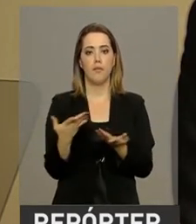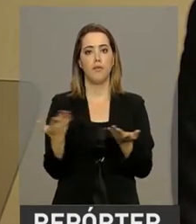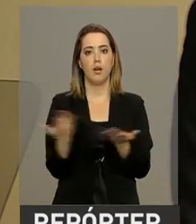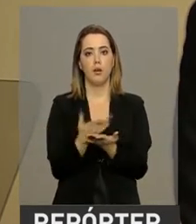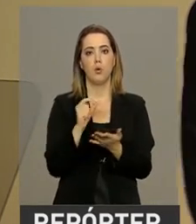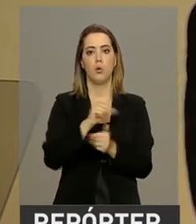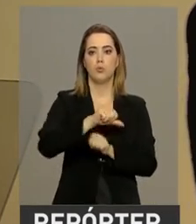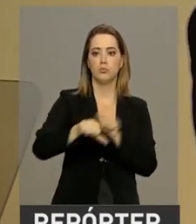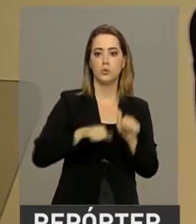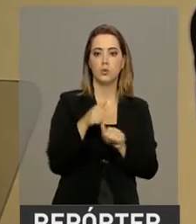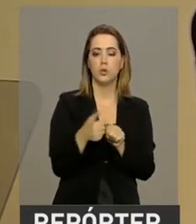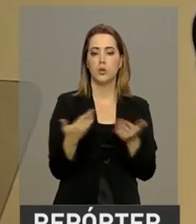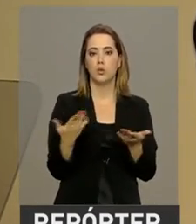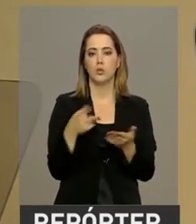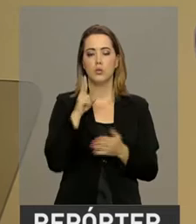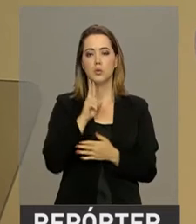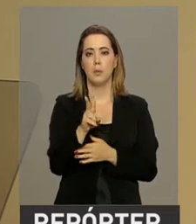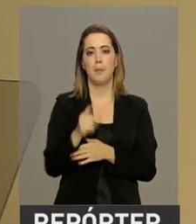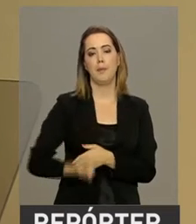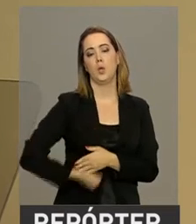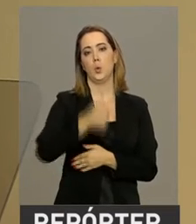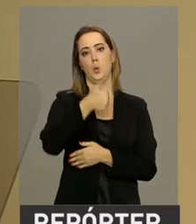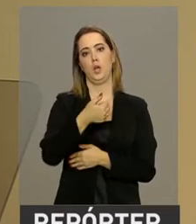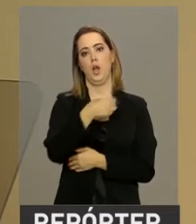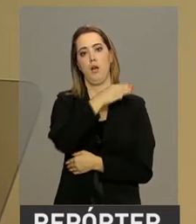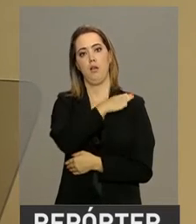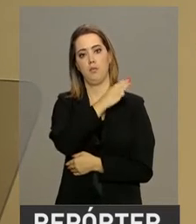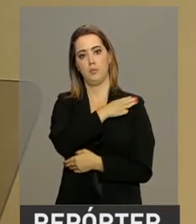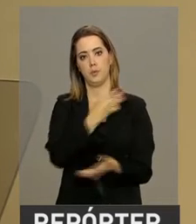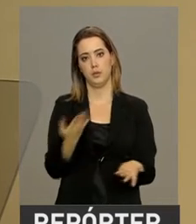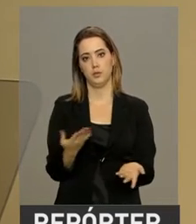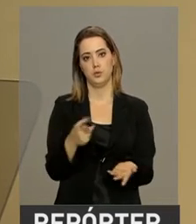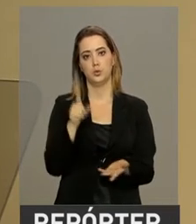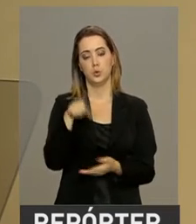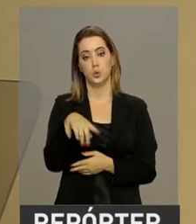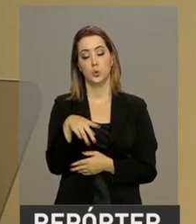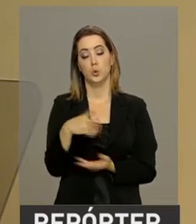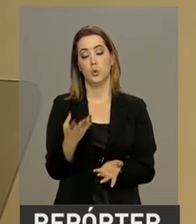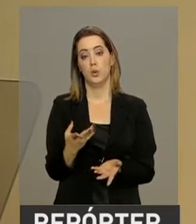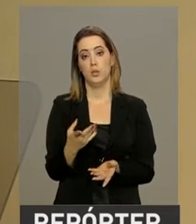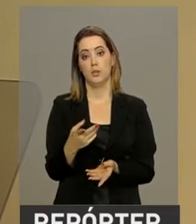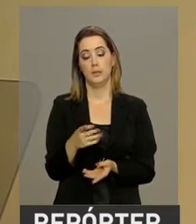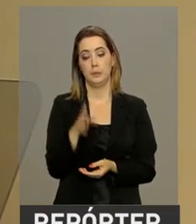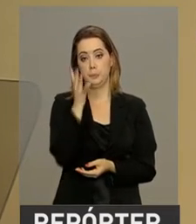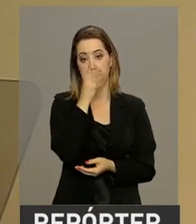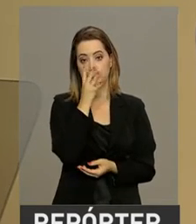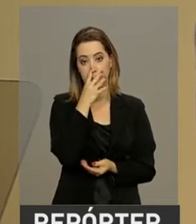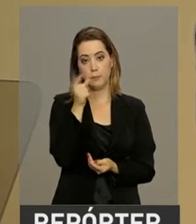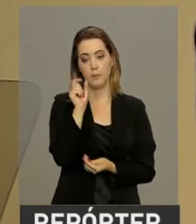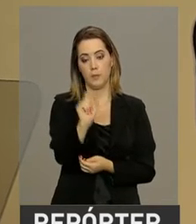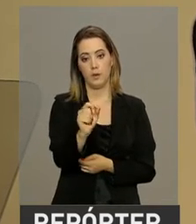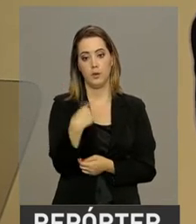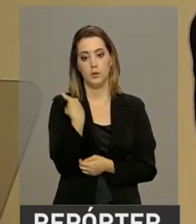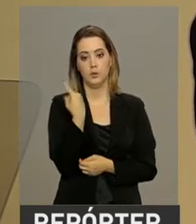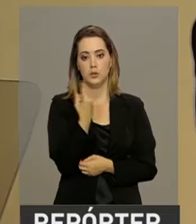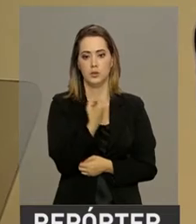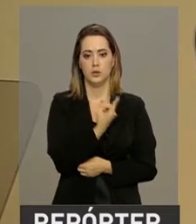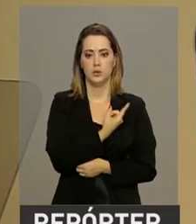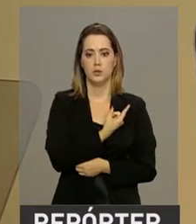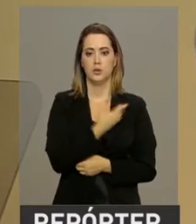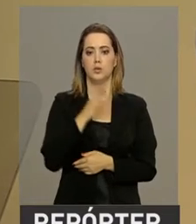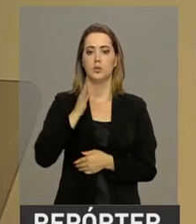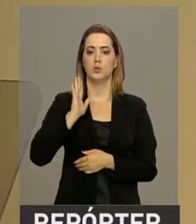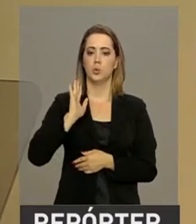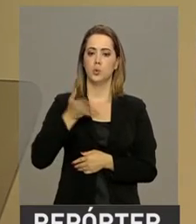a repactuação do ensino médio e é interessante que o que nós estamos